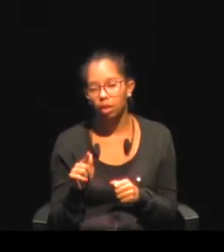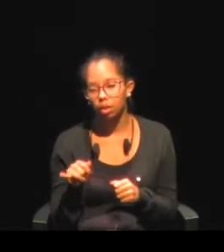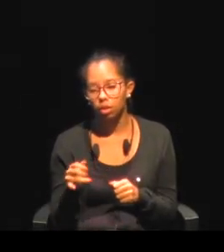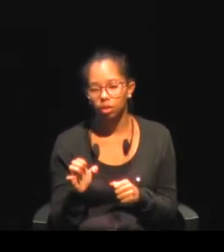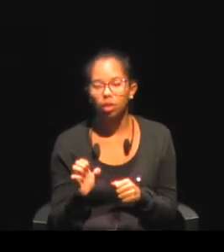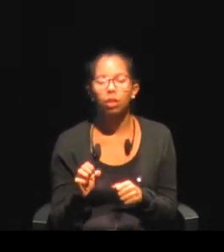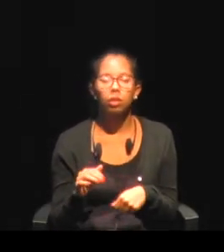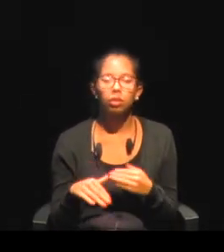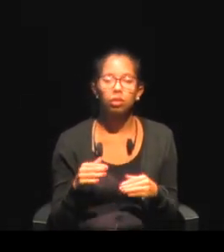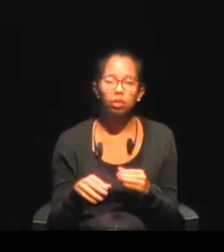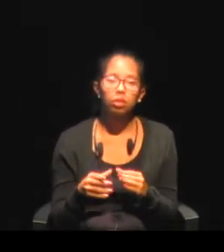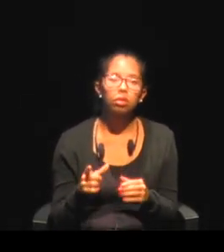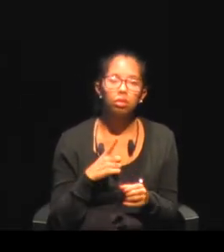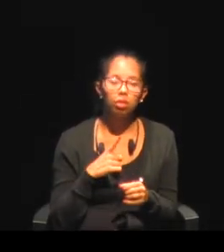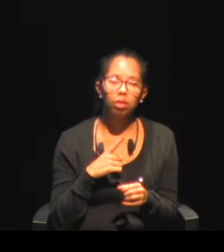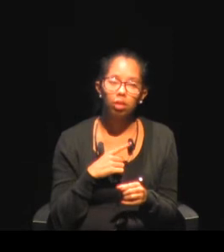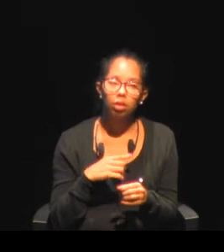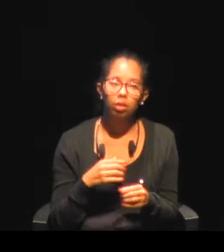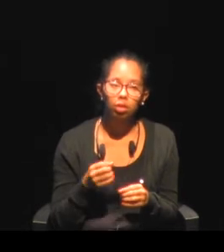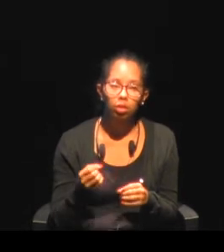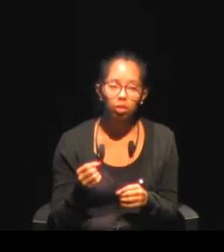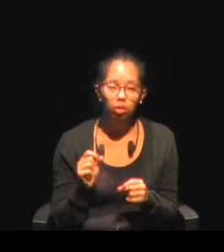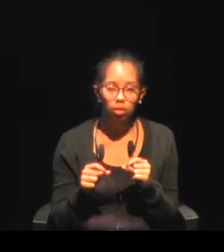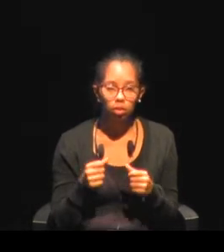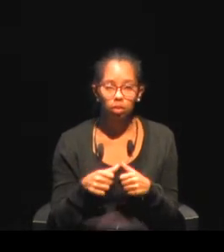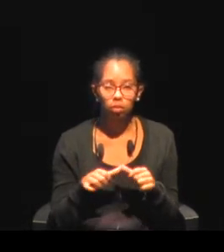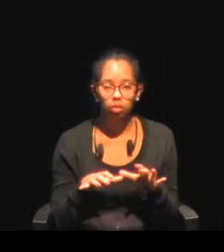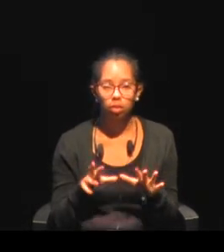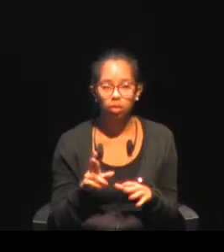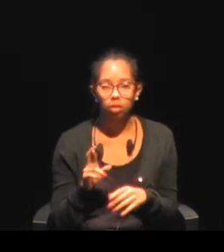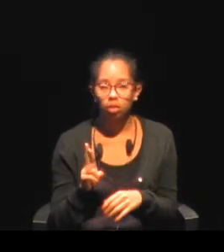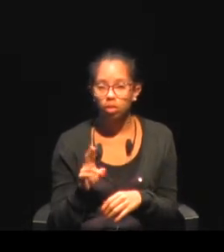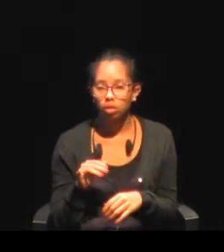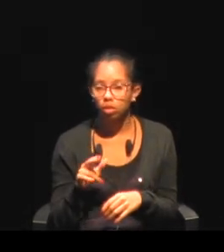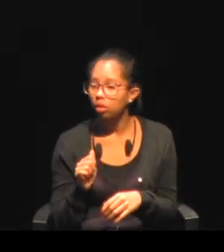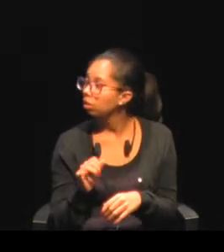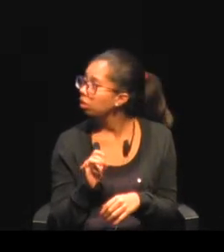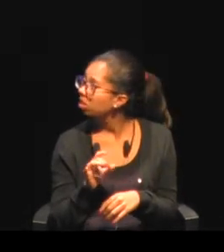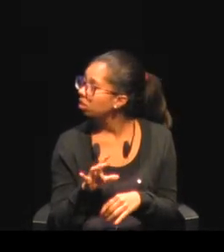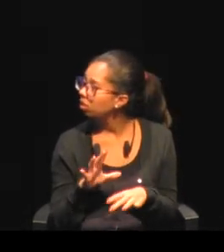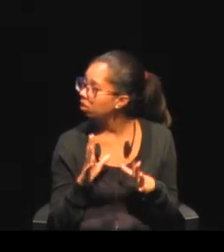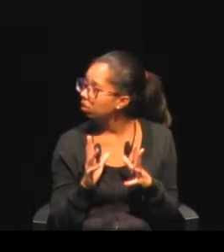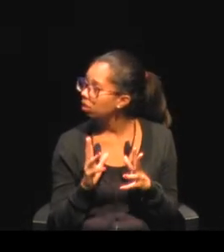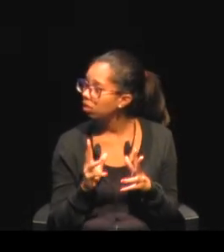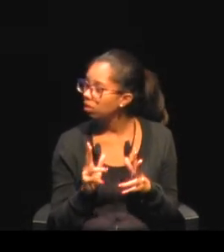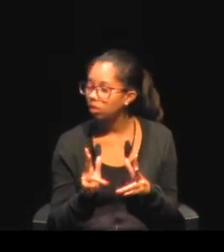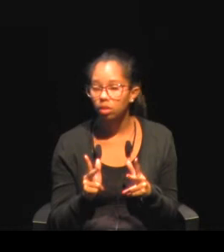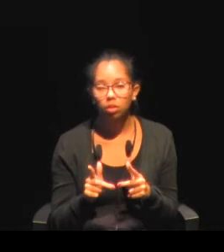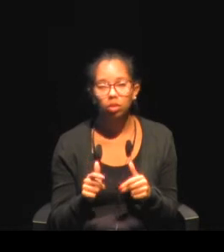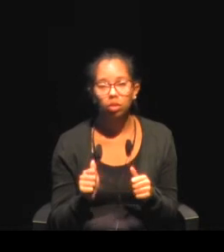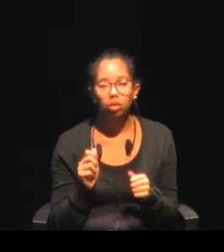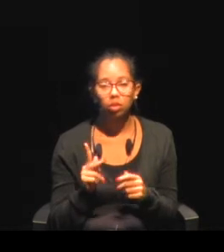e a recuperação, o restauro, digamos assim, daquilo que restou da ruína, foi simplesmente de